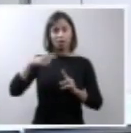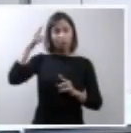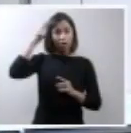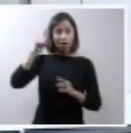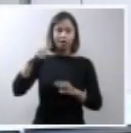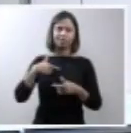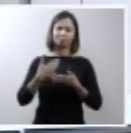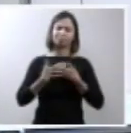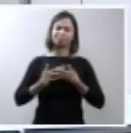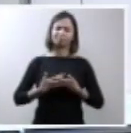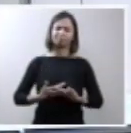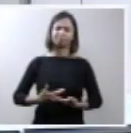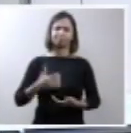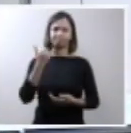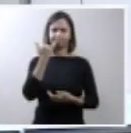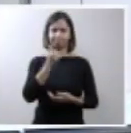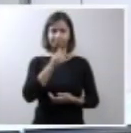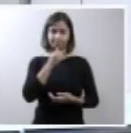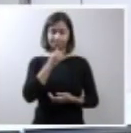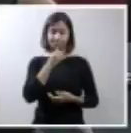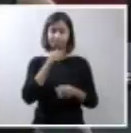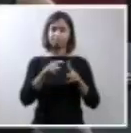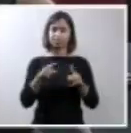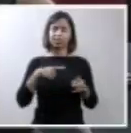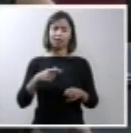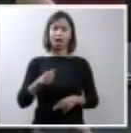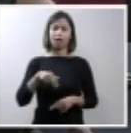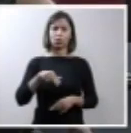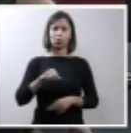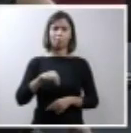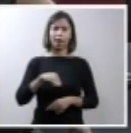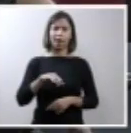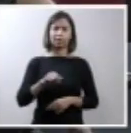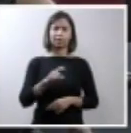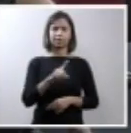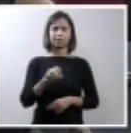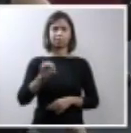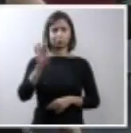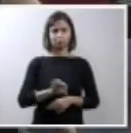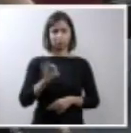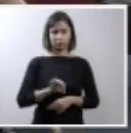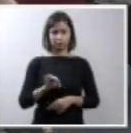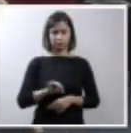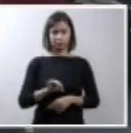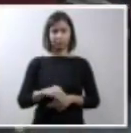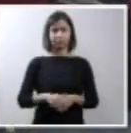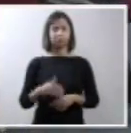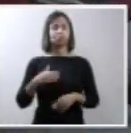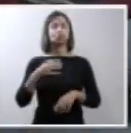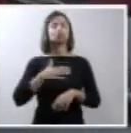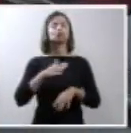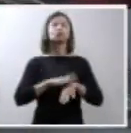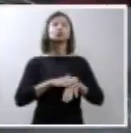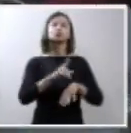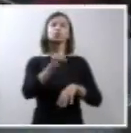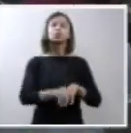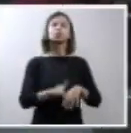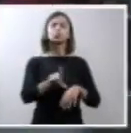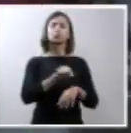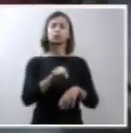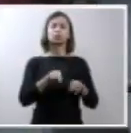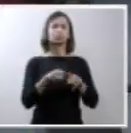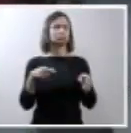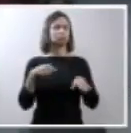anano anomalia incompatível com a vida em 100% dos casos o direito de escolha é uma questão de ética